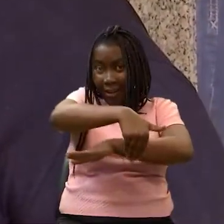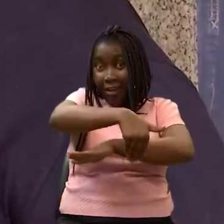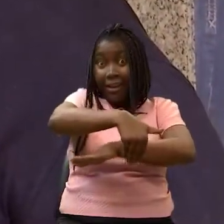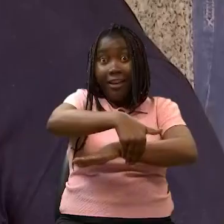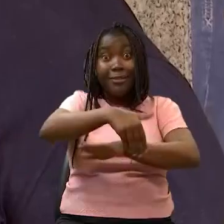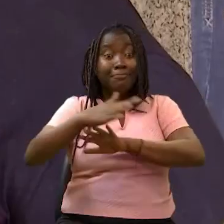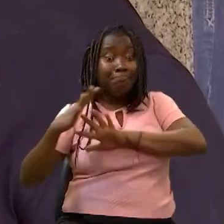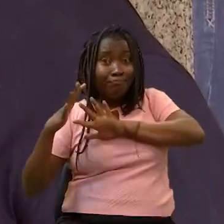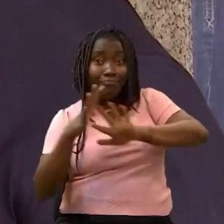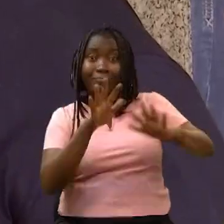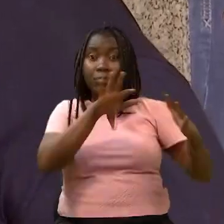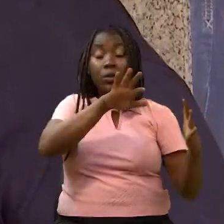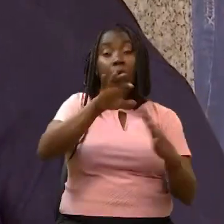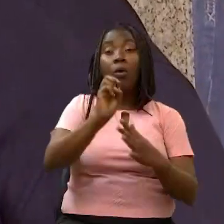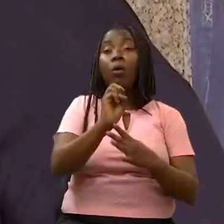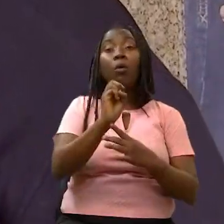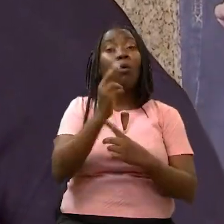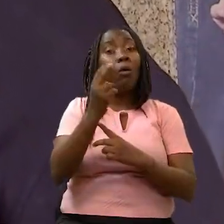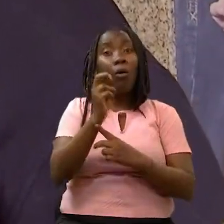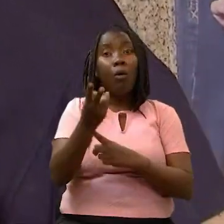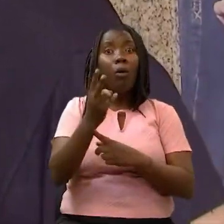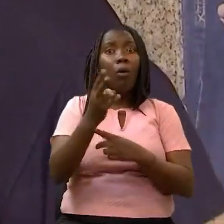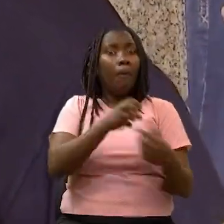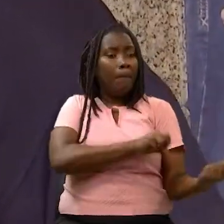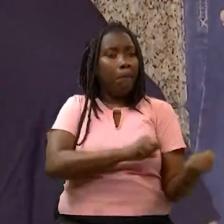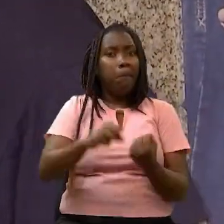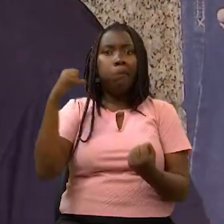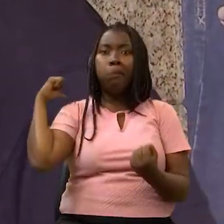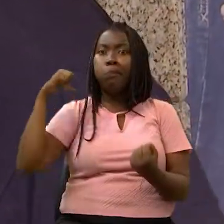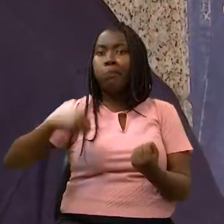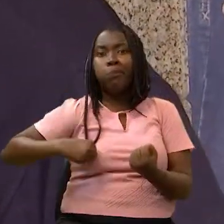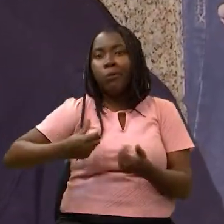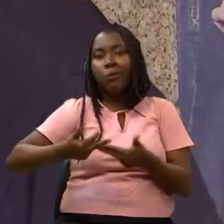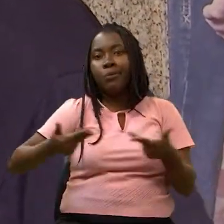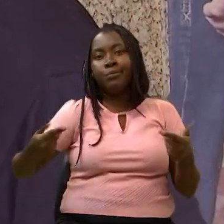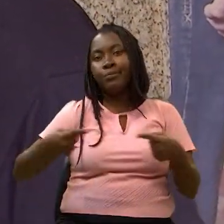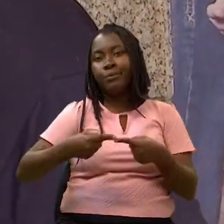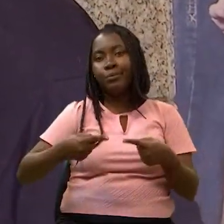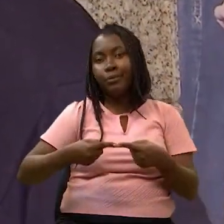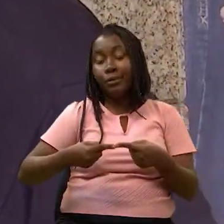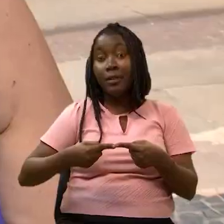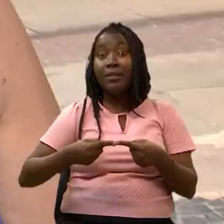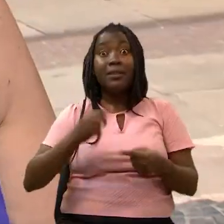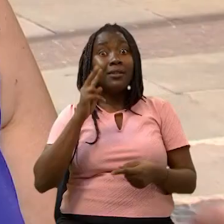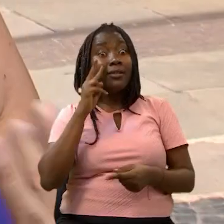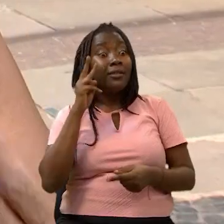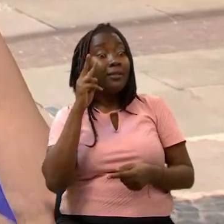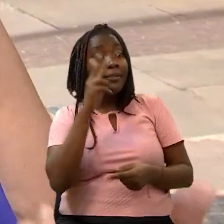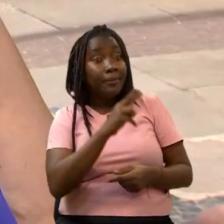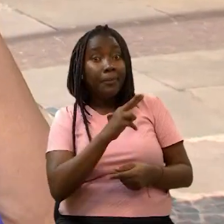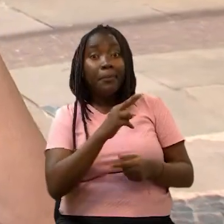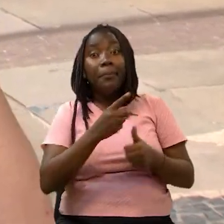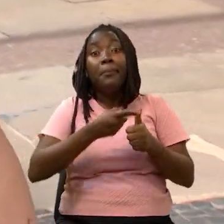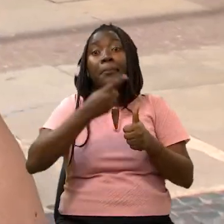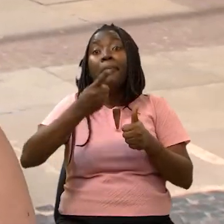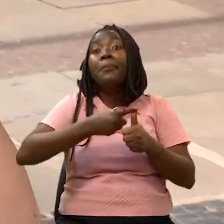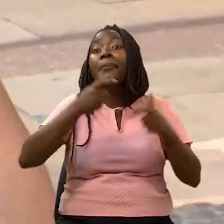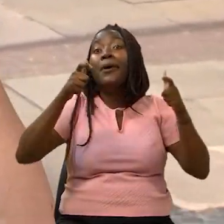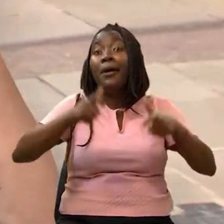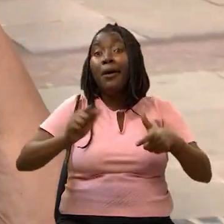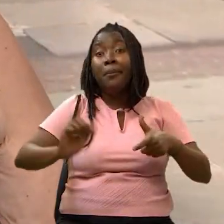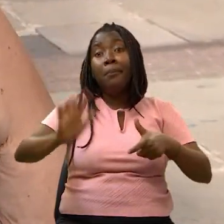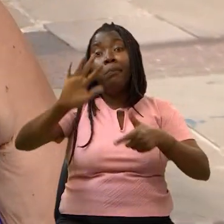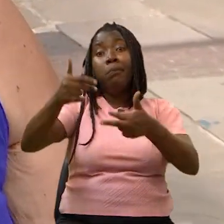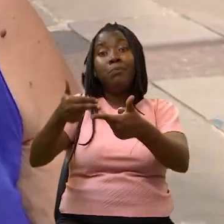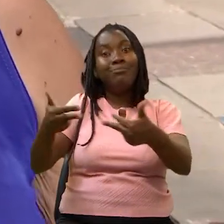rua, empurrões ou puxões de bolsa, esse tipo de coisa. Você vê o desemprego em primeiro lugar, as